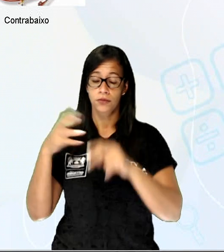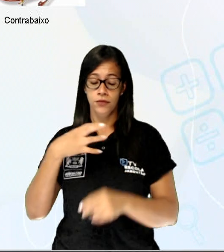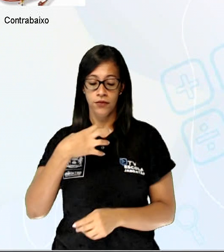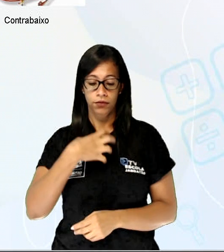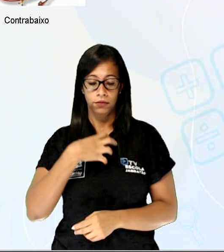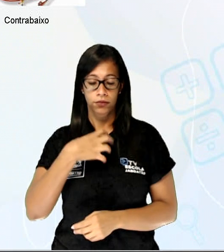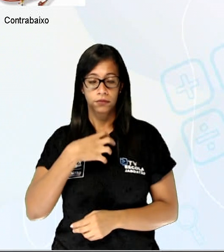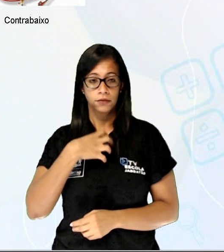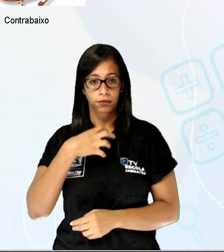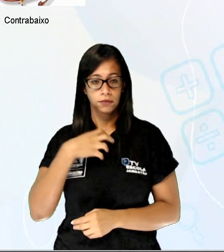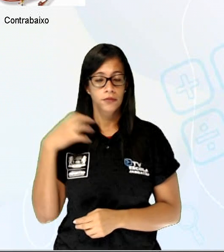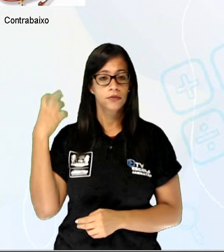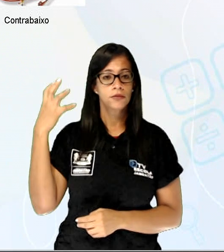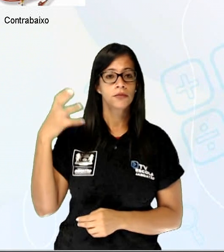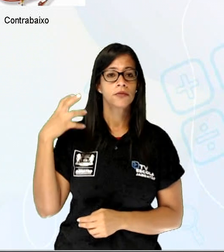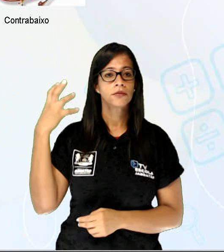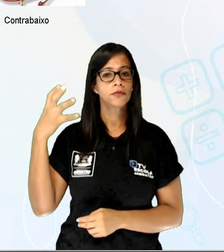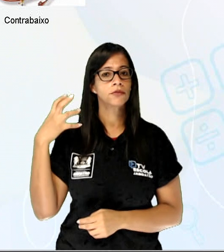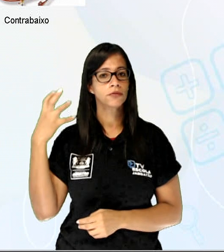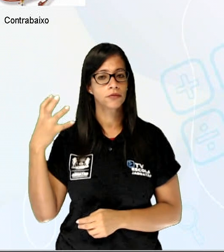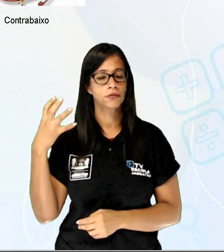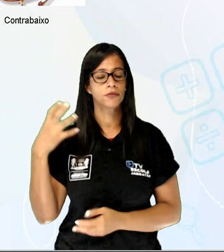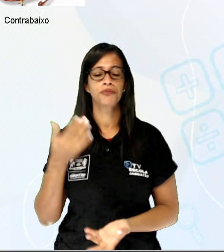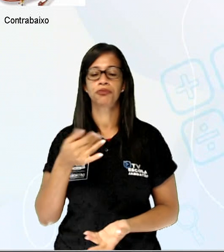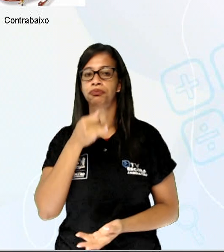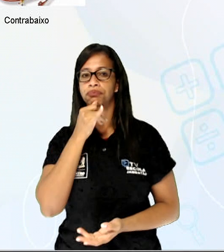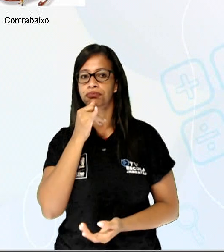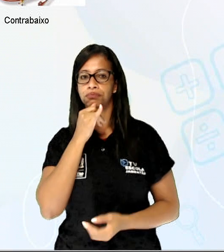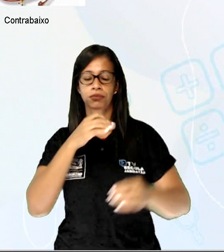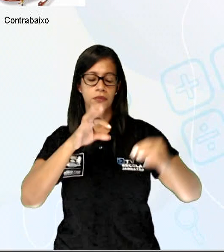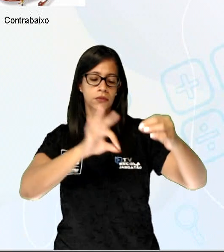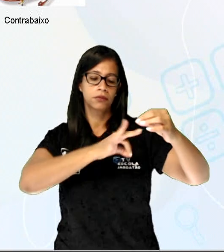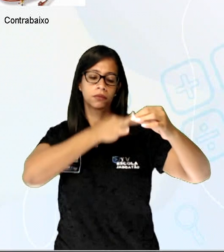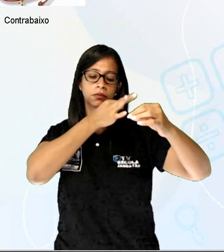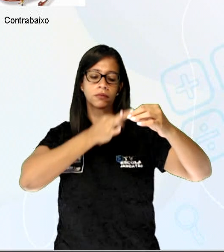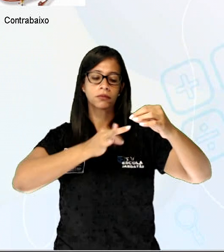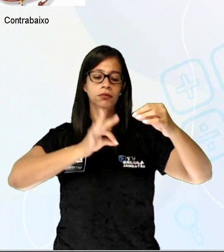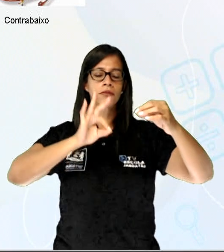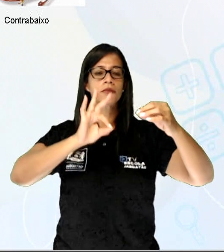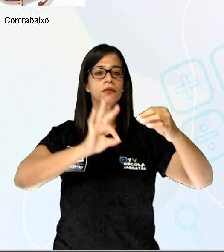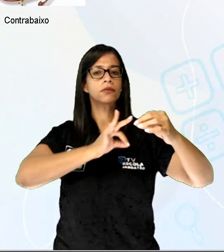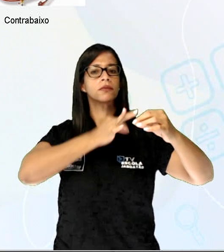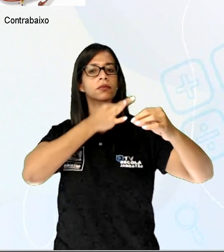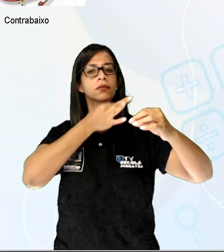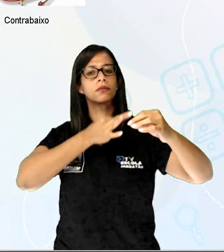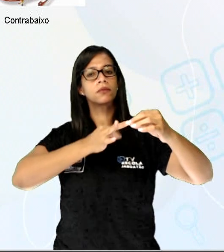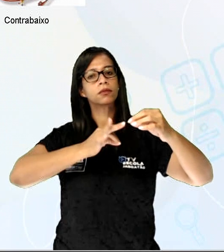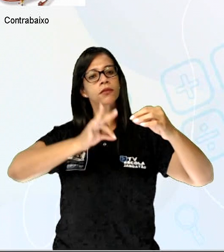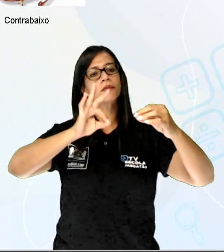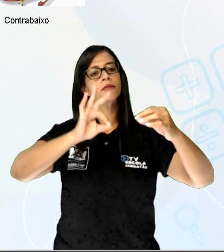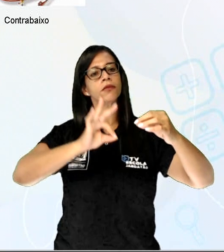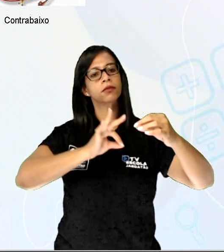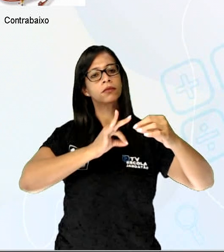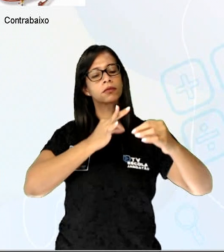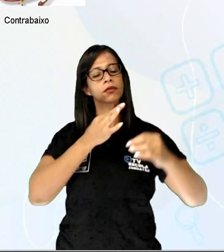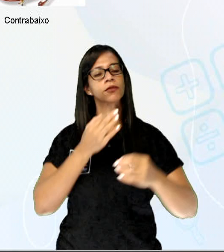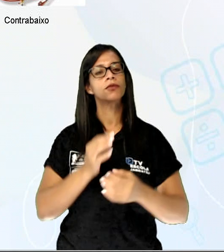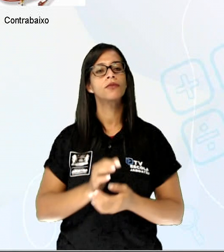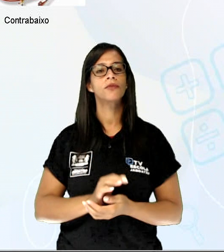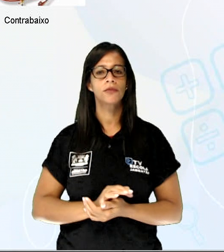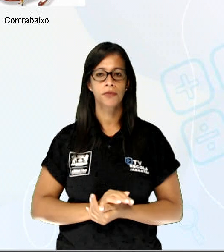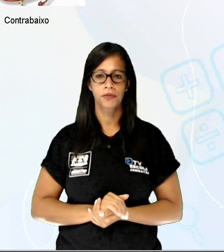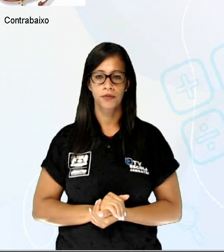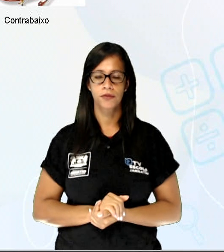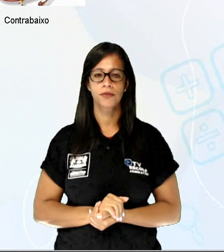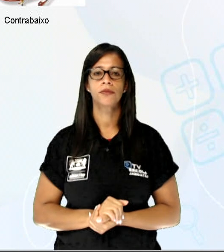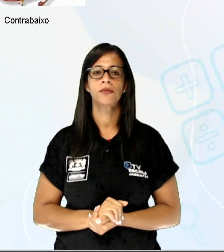orquestra sinfônica. Aqui nós temos o naipe das cordas. Então vamos ouvir um pouquinho de cada instrumento, ok?